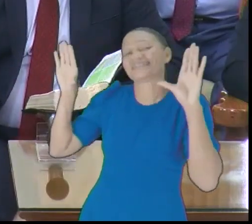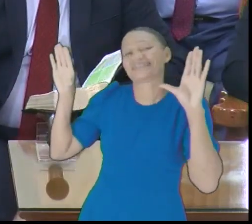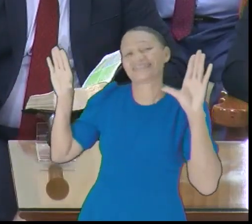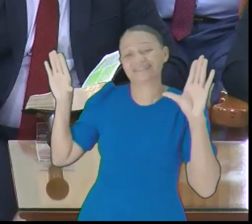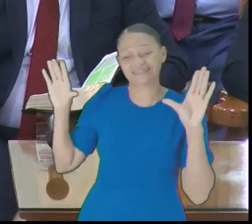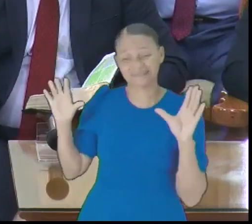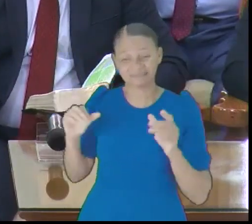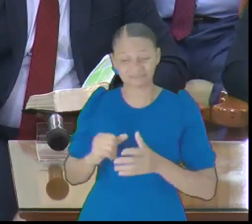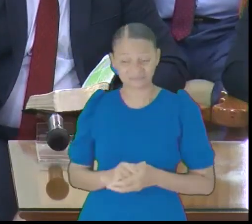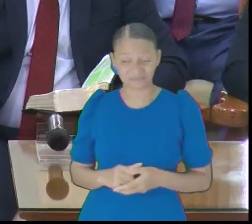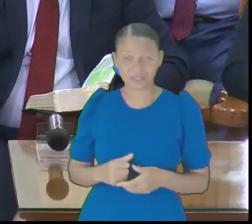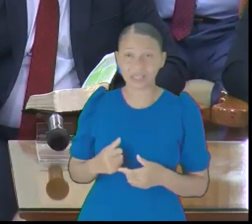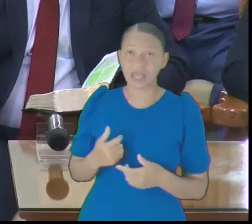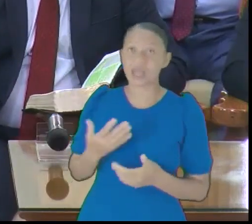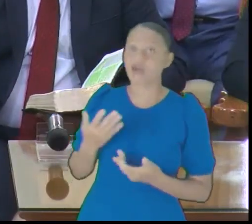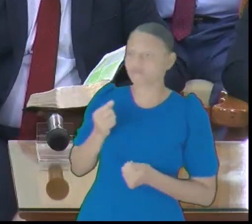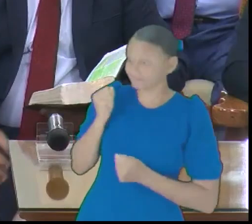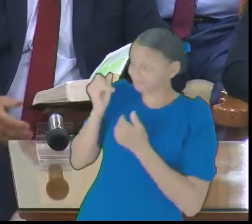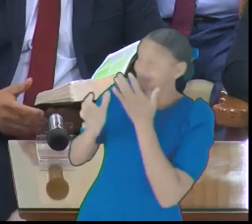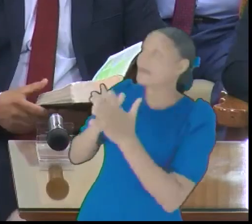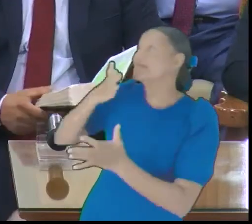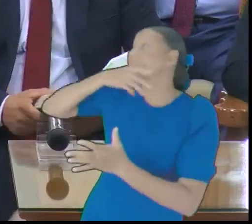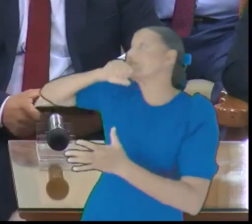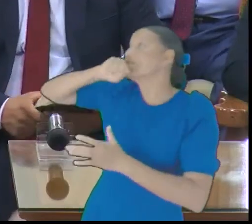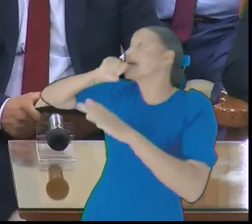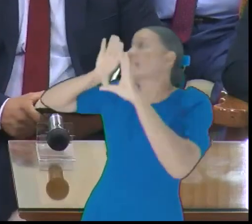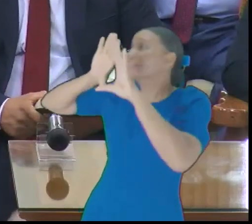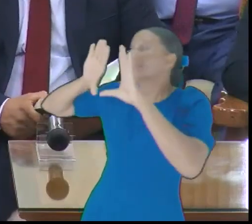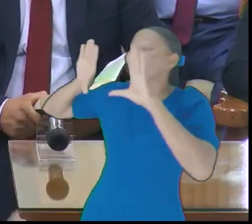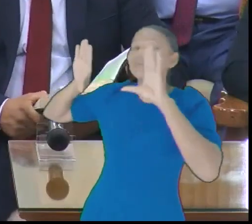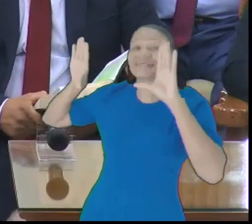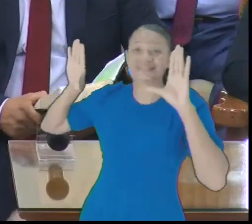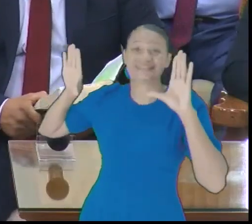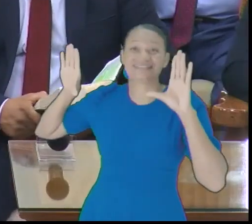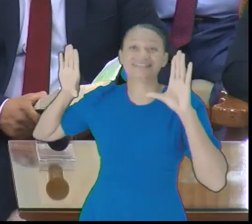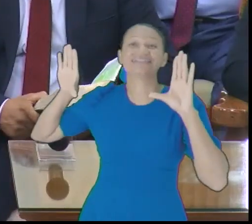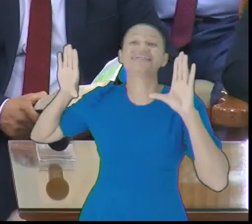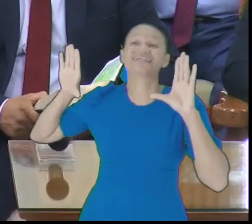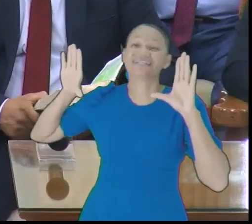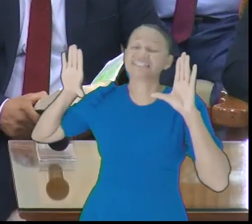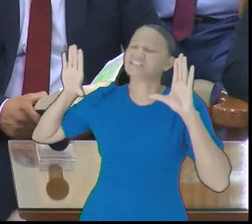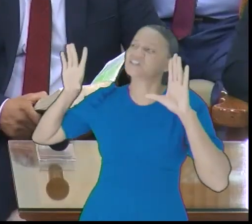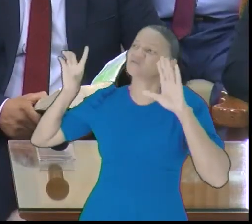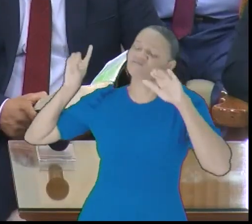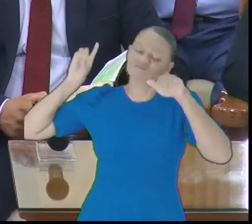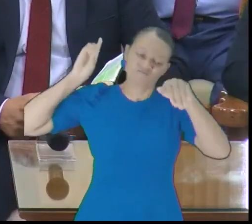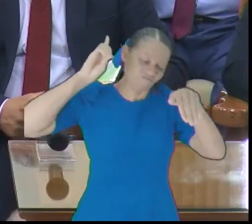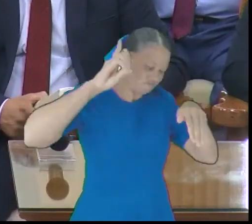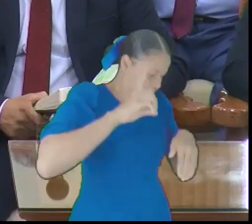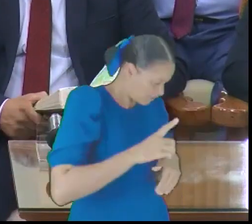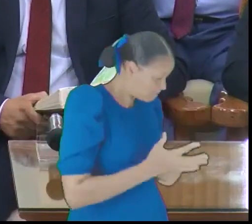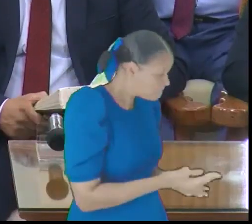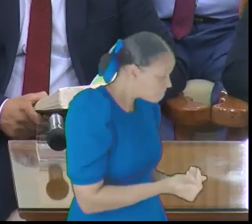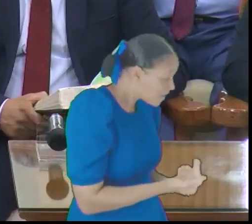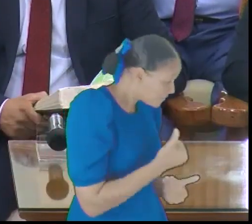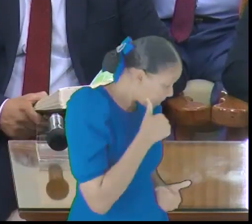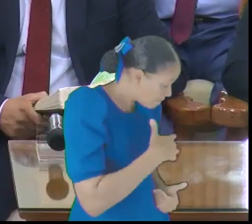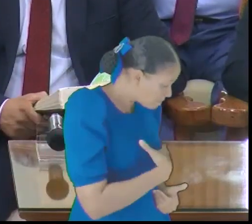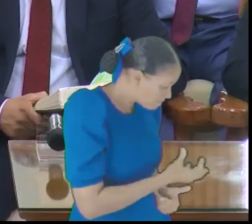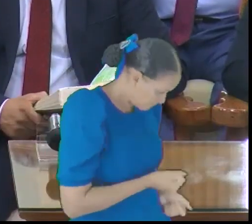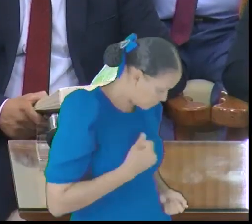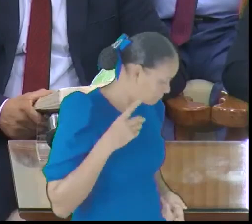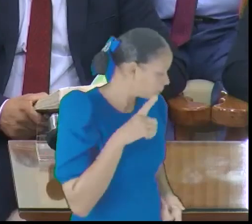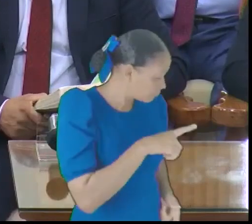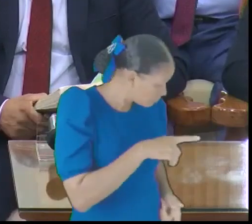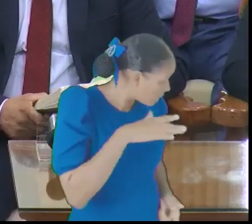E quando você diz Papai do céu, ele levanta-se do trono e diz: fala, minha filha, estou aqui para